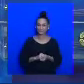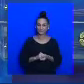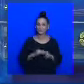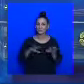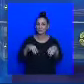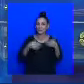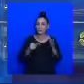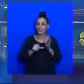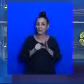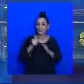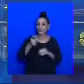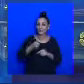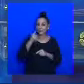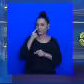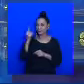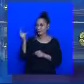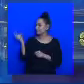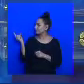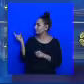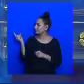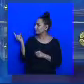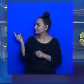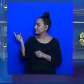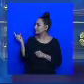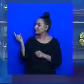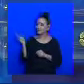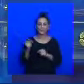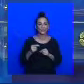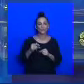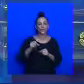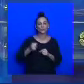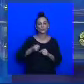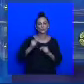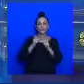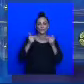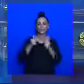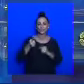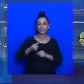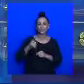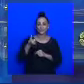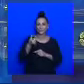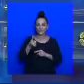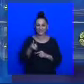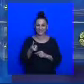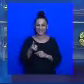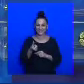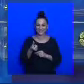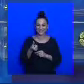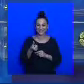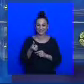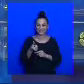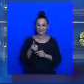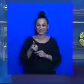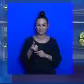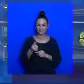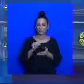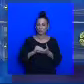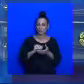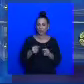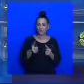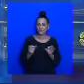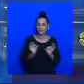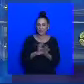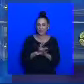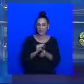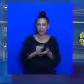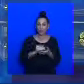Qual será o primeiro trevo sorteado? Vem chegando. É o trevo 6. Trevo 6. Falta muito